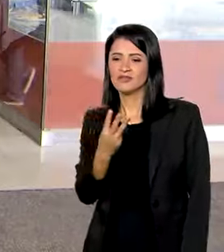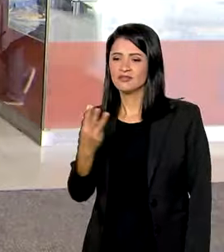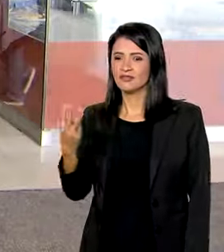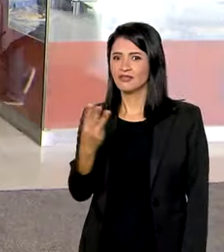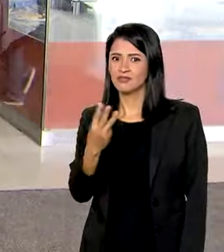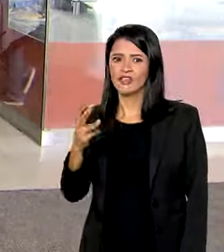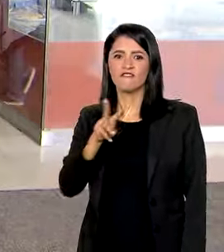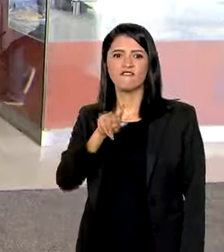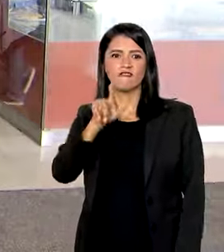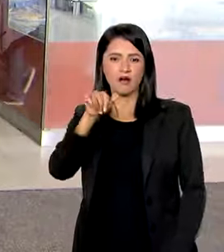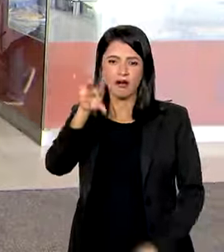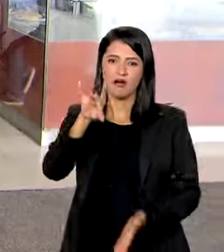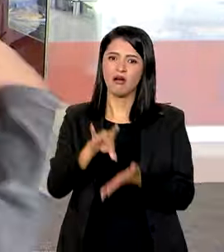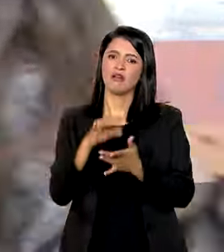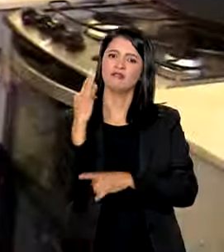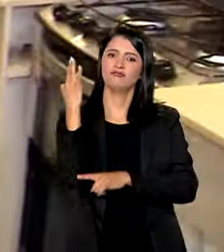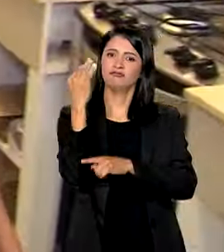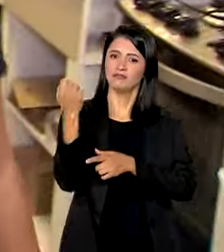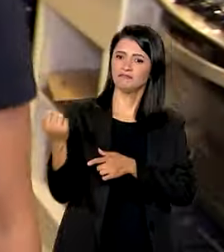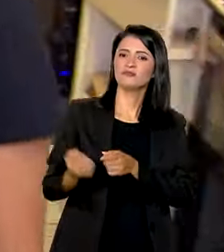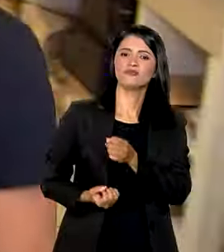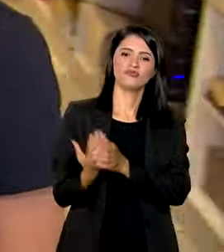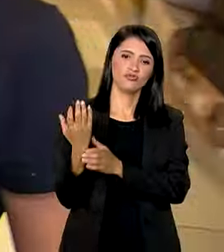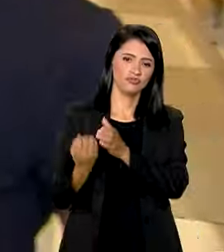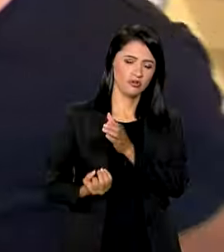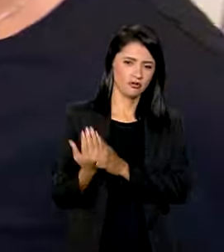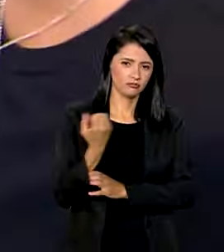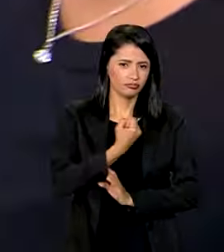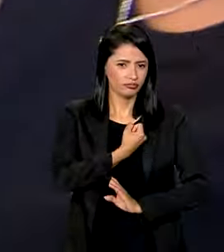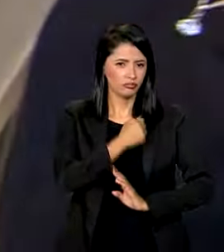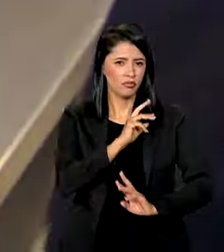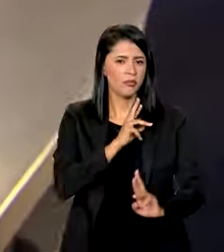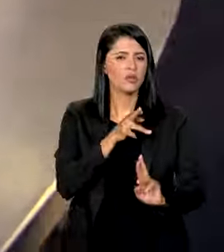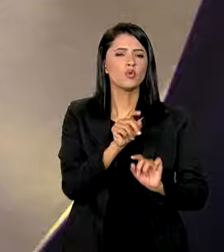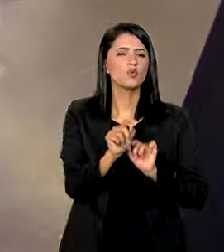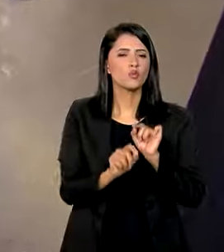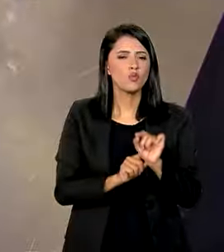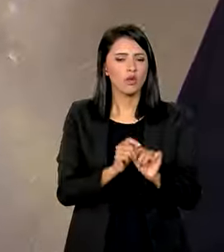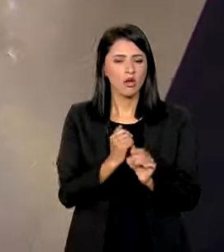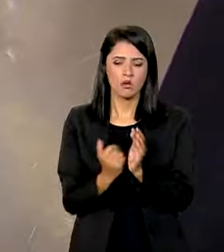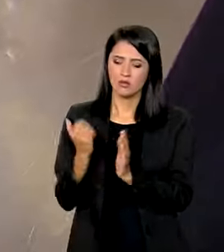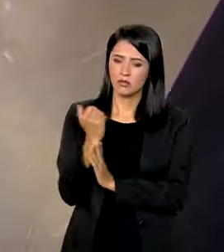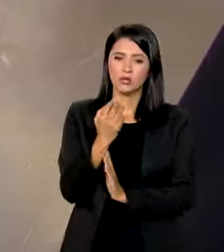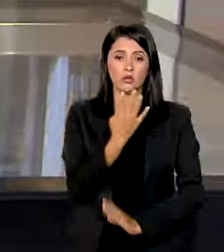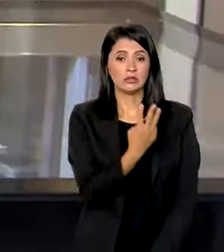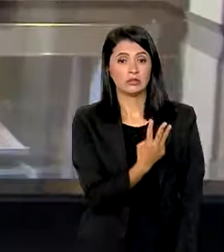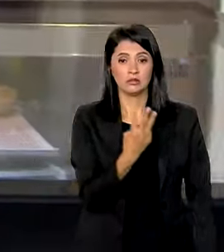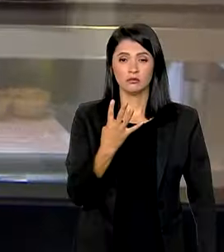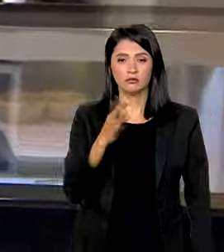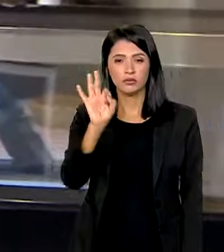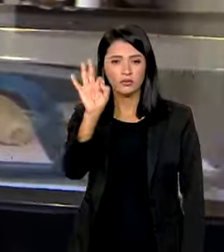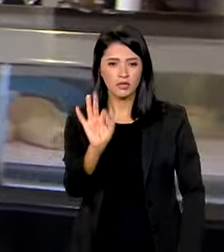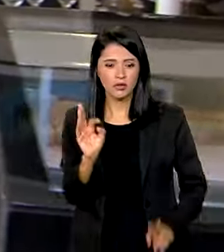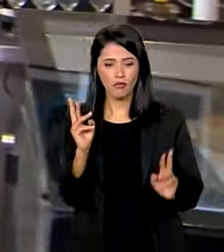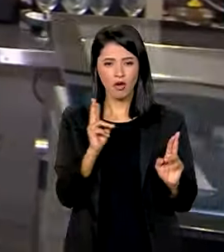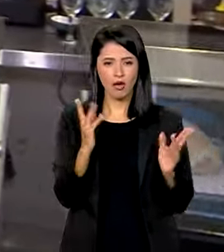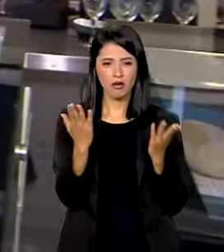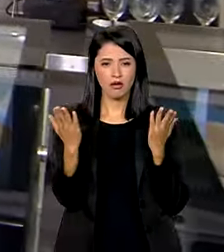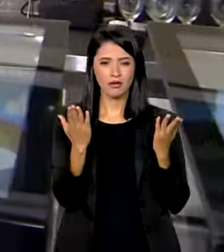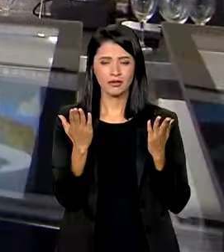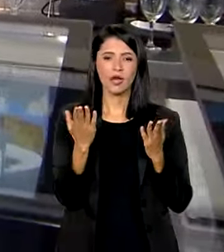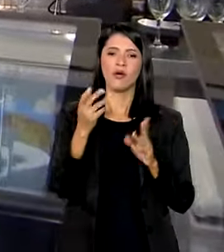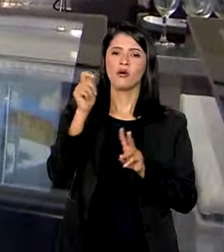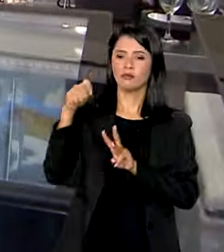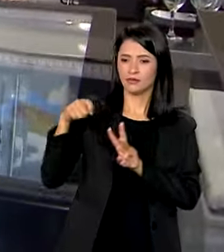719.033 vagas formais geradas. Esse número representa um aumento de 34% em relação aos